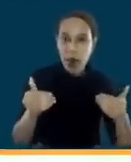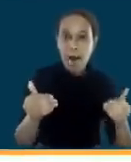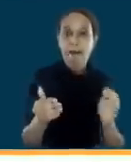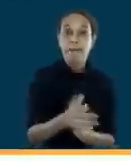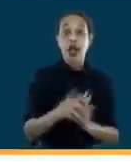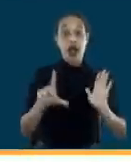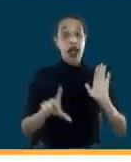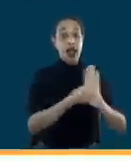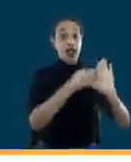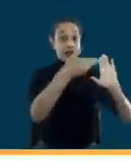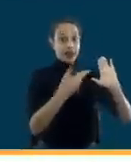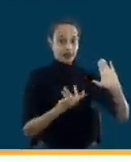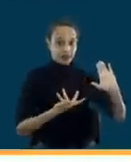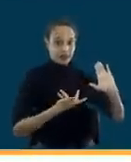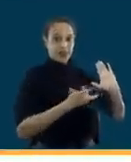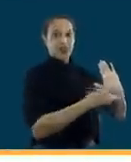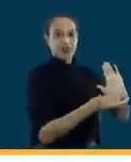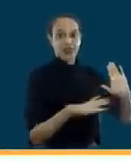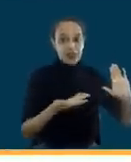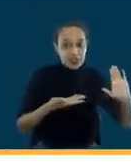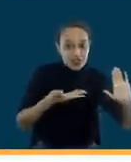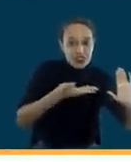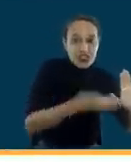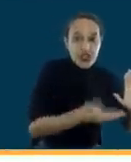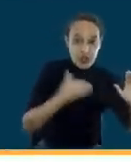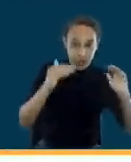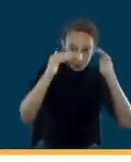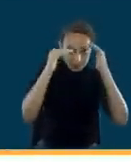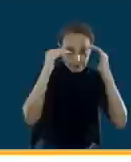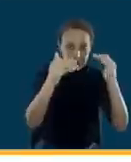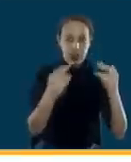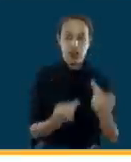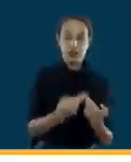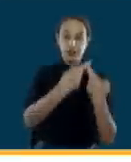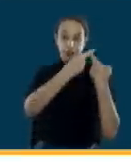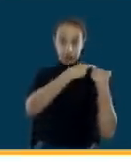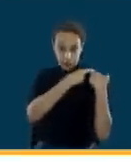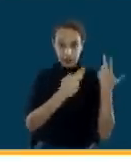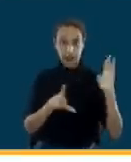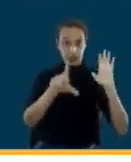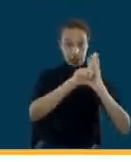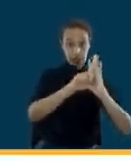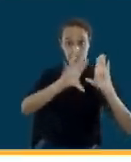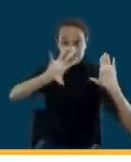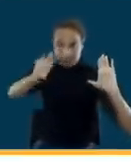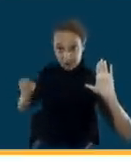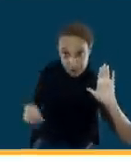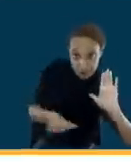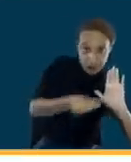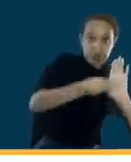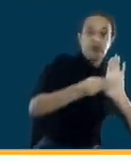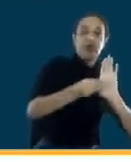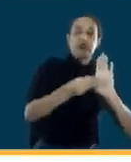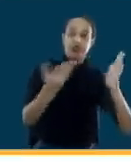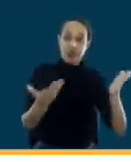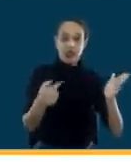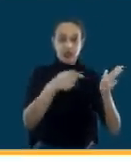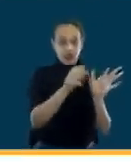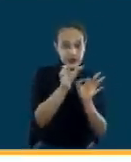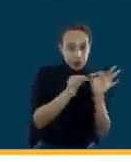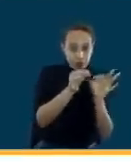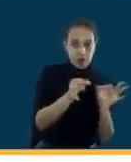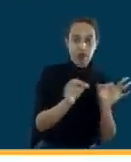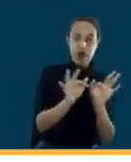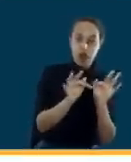essa responsabilidade coletiva de implementar uma lei que foi feita de uma maneira muito delicada, muito profunda, mas também muito rápida,